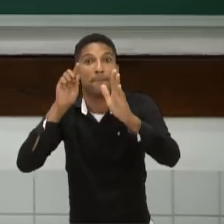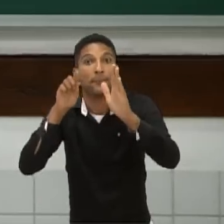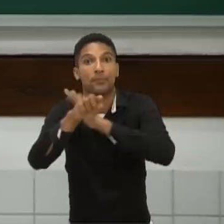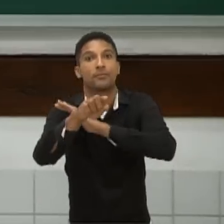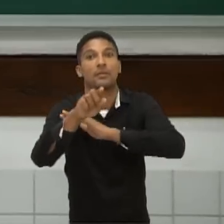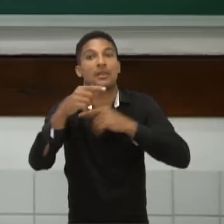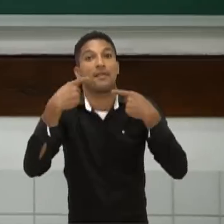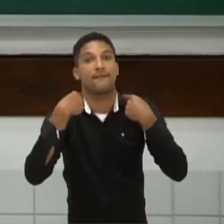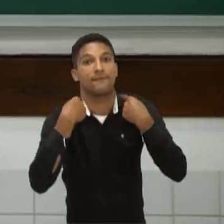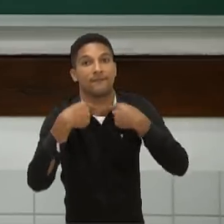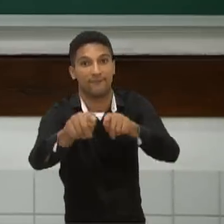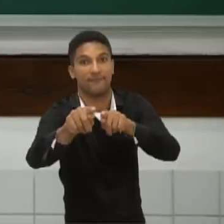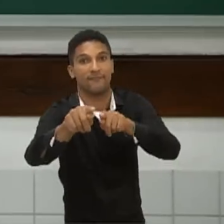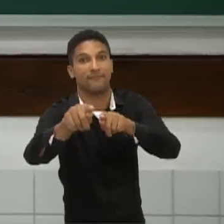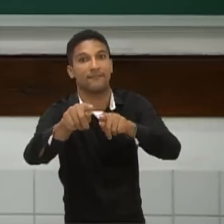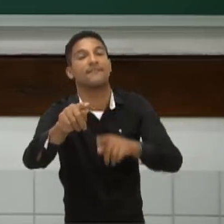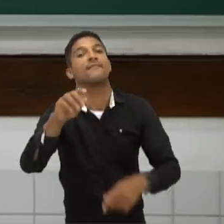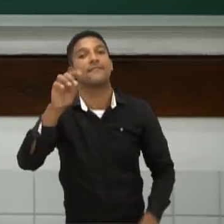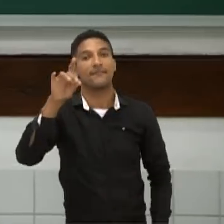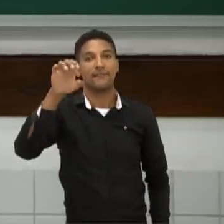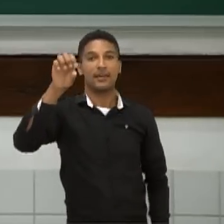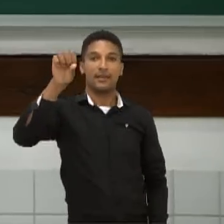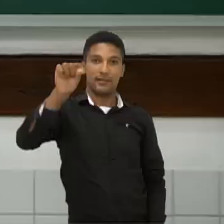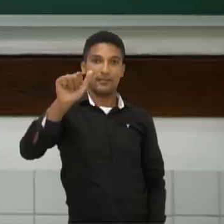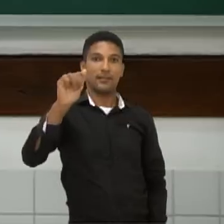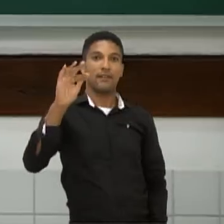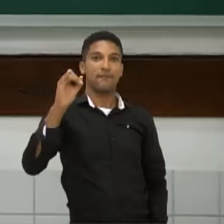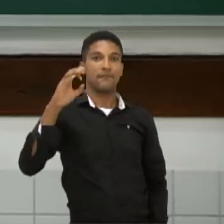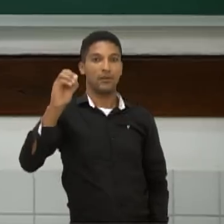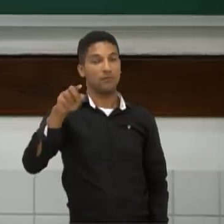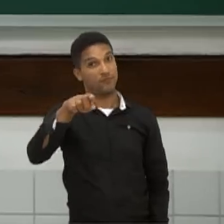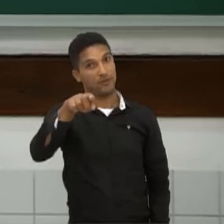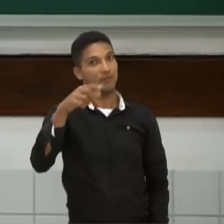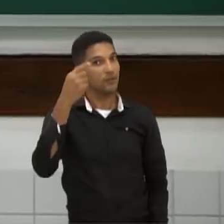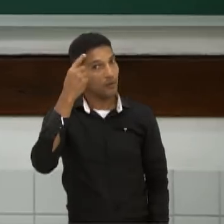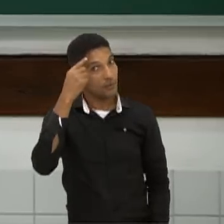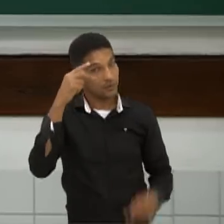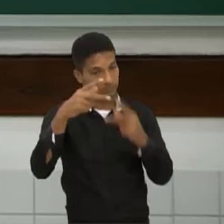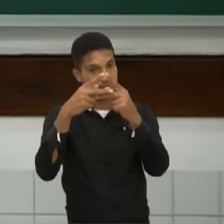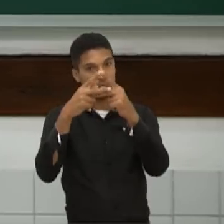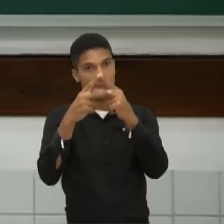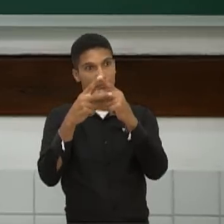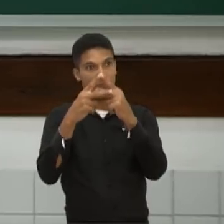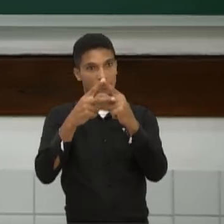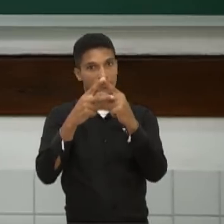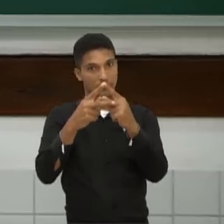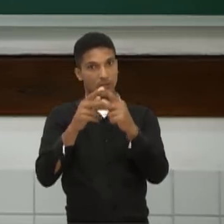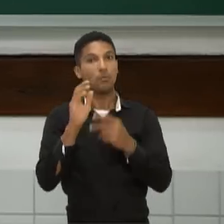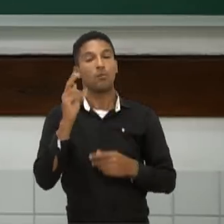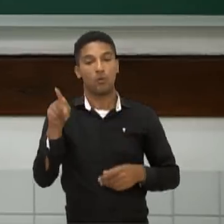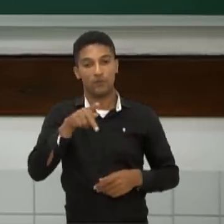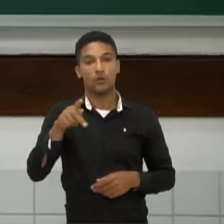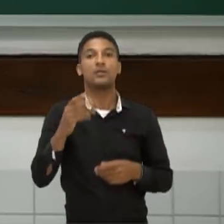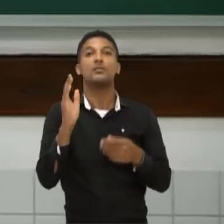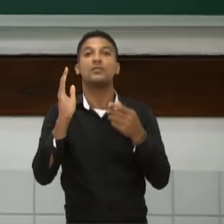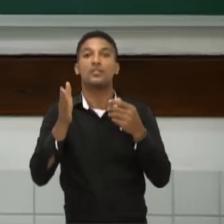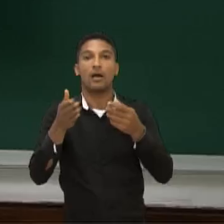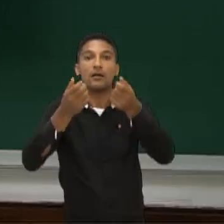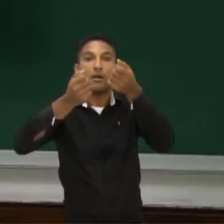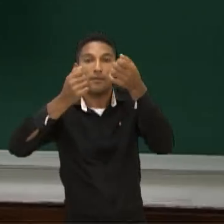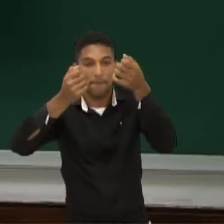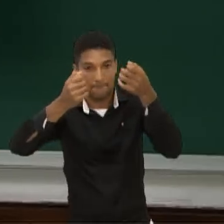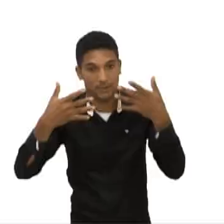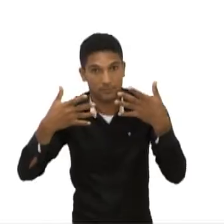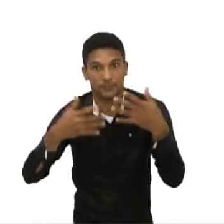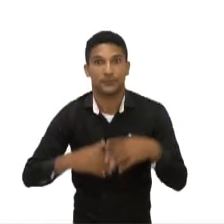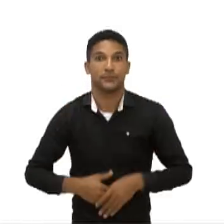tentem resolver, pensem um pouquinho, que tem bem a ver aí com o que a professora explicou anteriormente, tá bom? Então, vamos